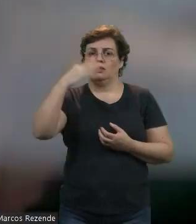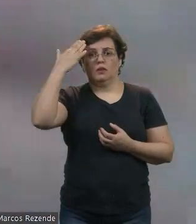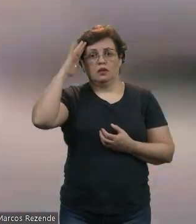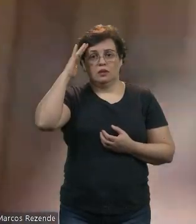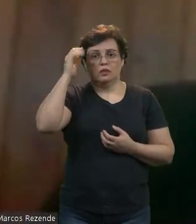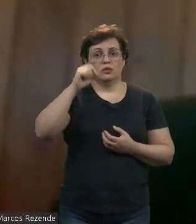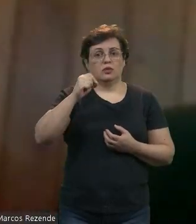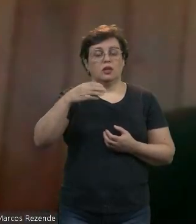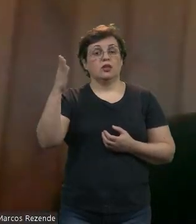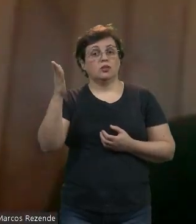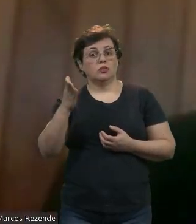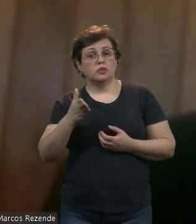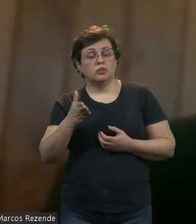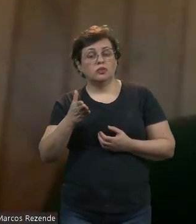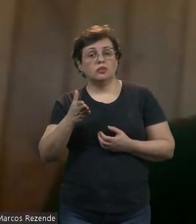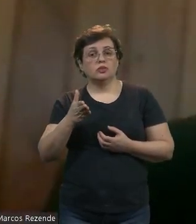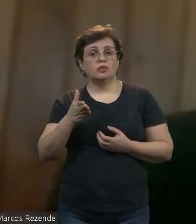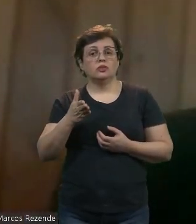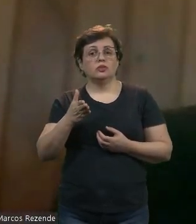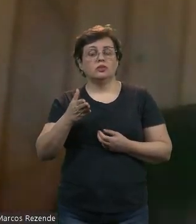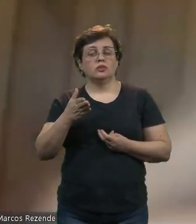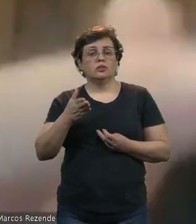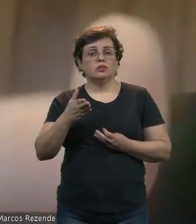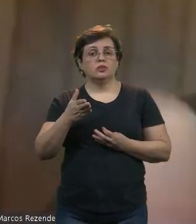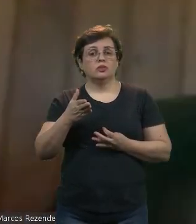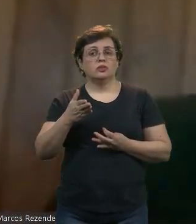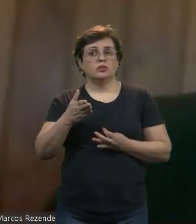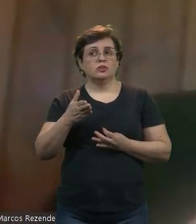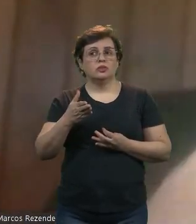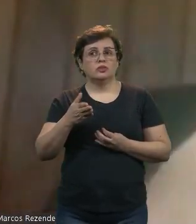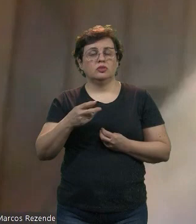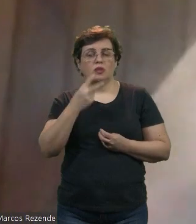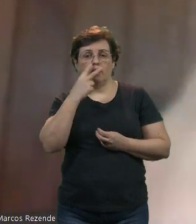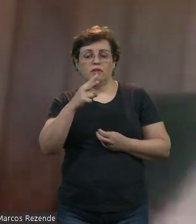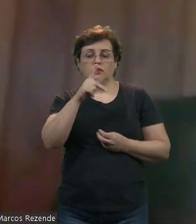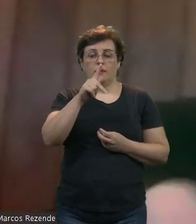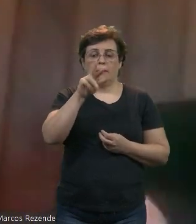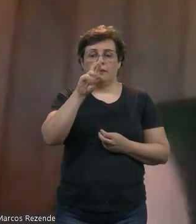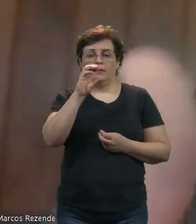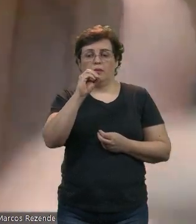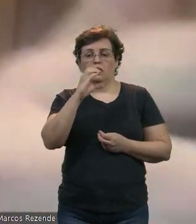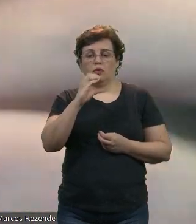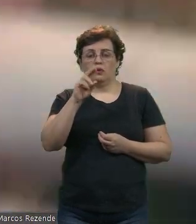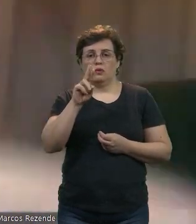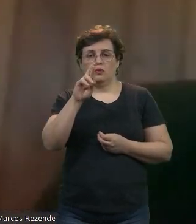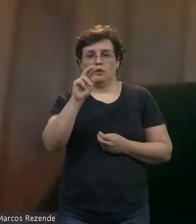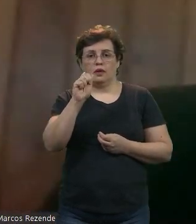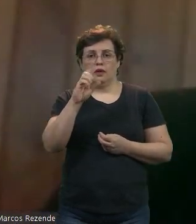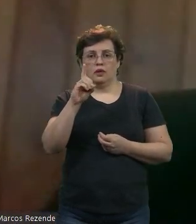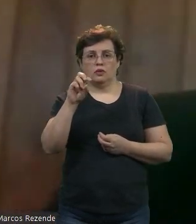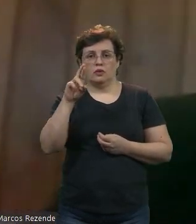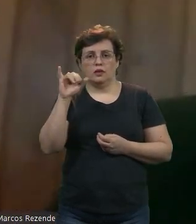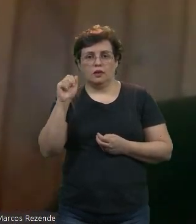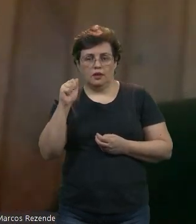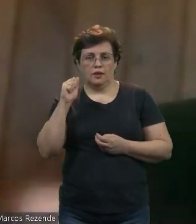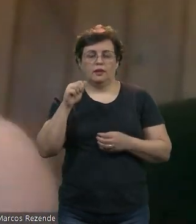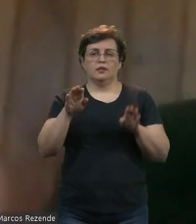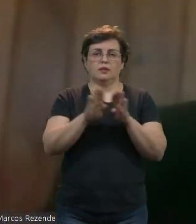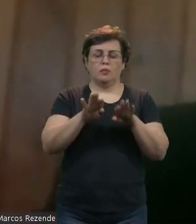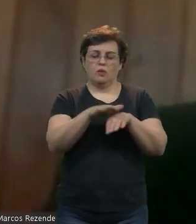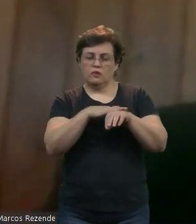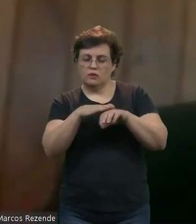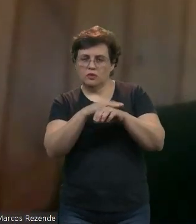que isso já havia passado pela Procuradoria da Prefeitura, feito uma conversa com